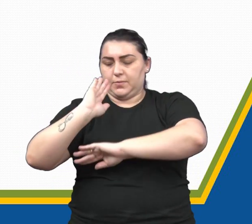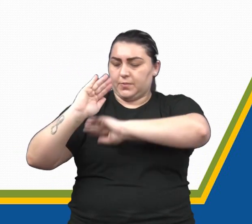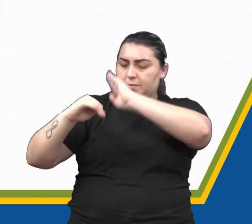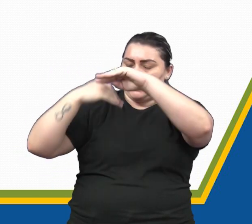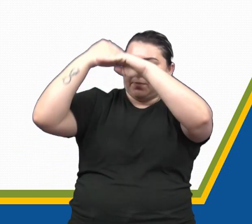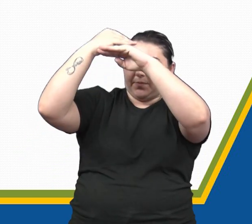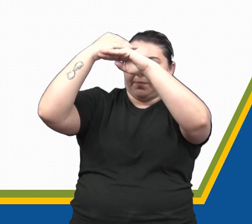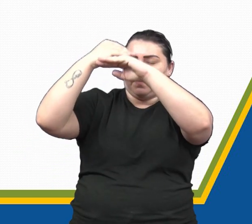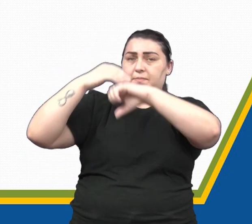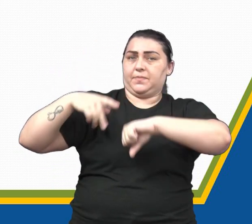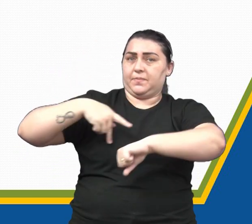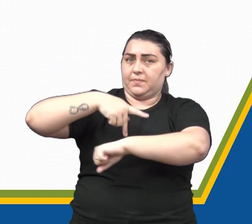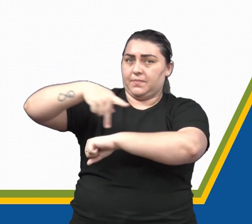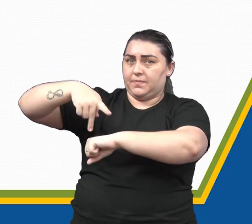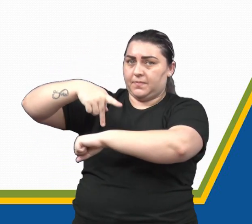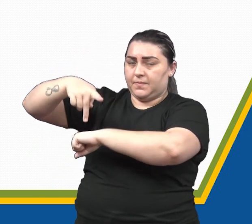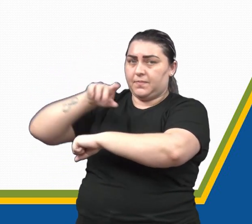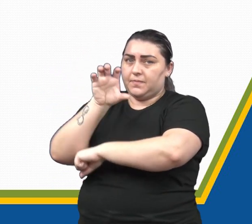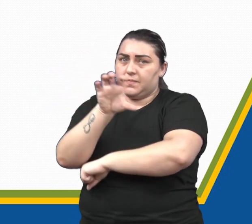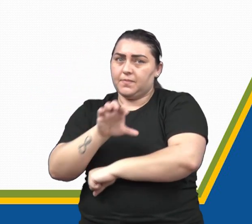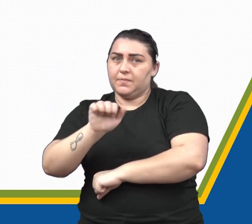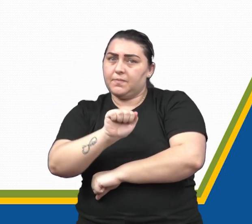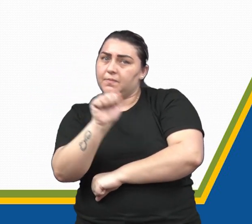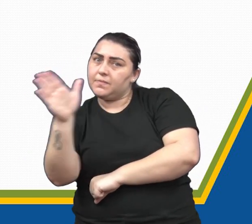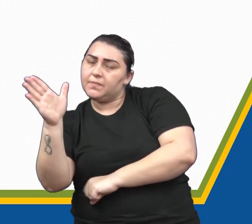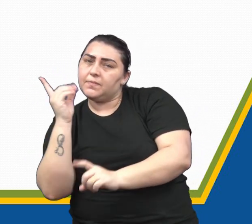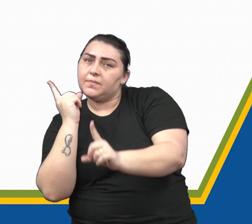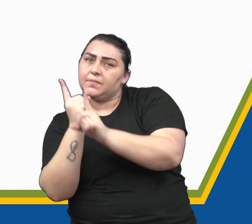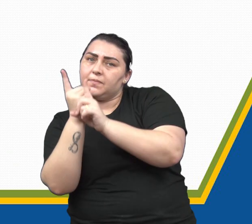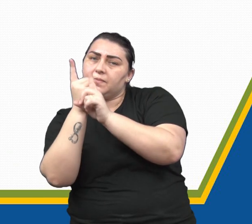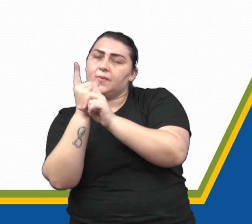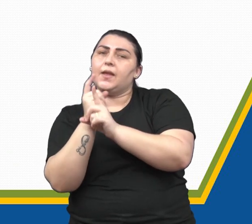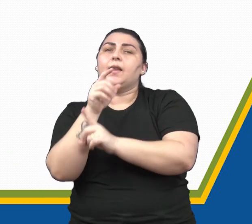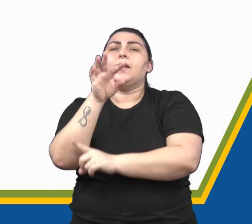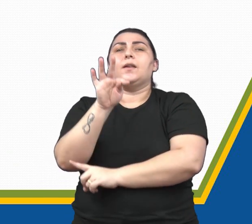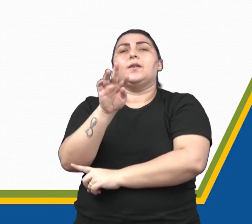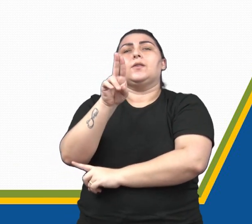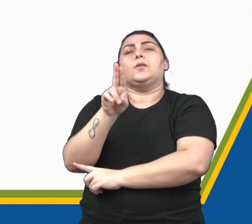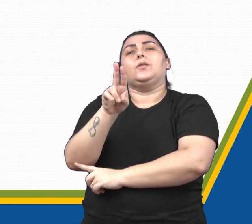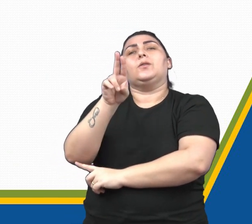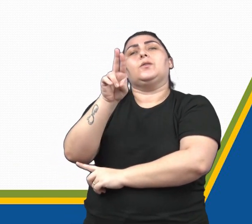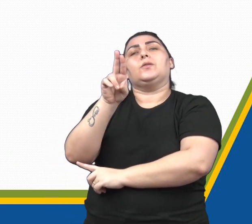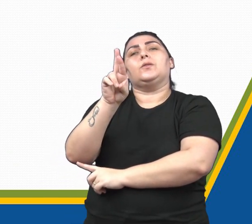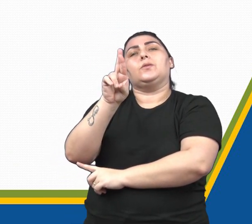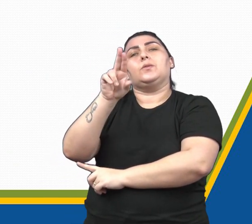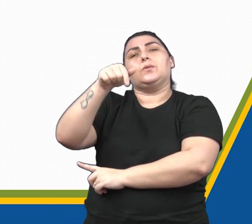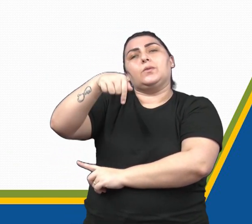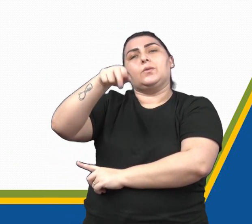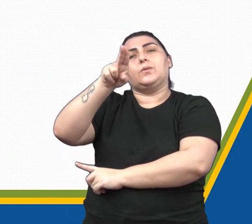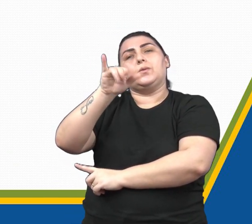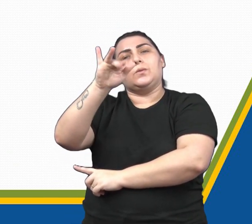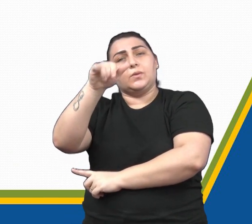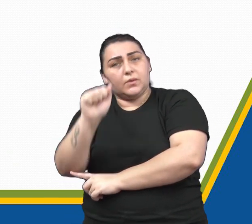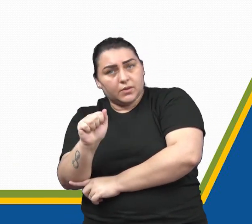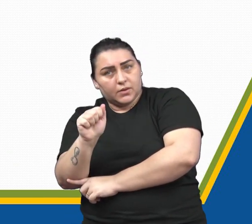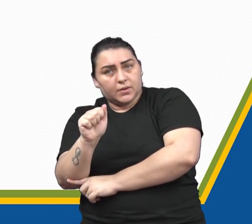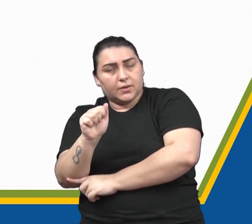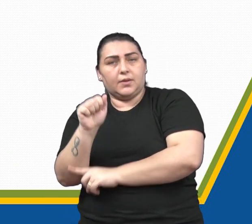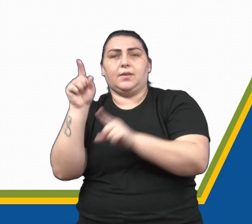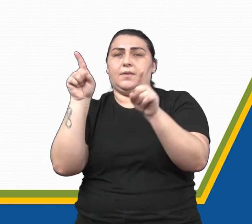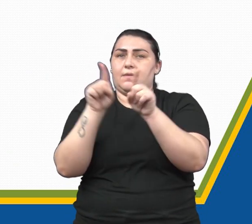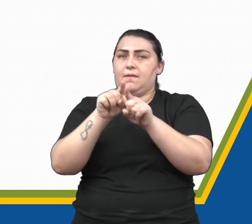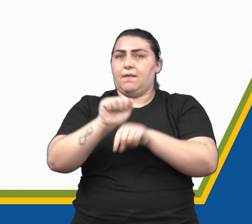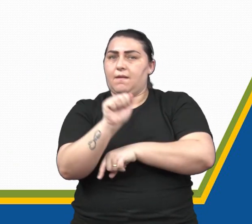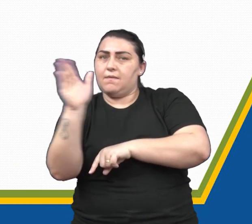desenvolvidos. Países ou regiões asiáticas, a gente vai encontrar muito na Turquia. Lembra que a Turquia também é um país transcontinental. Parte está na